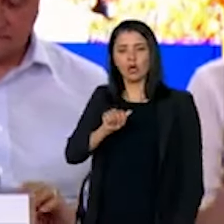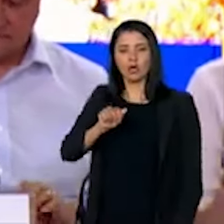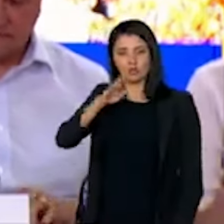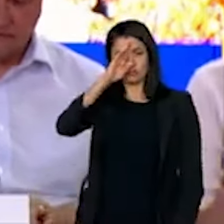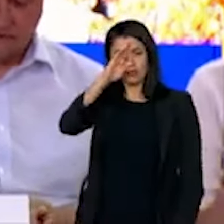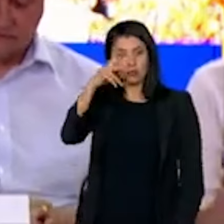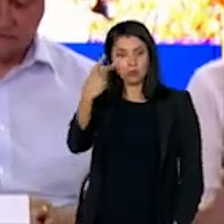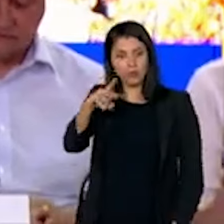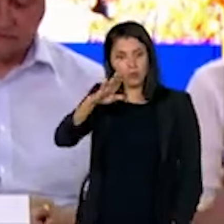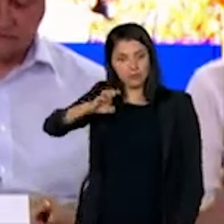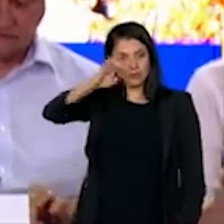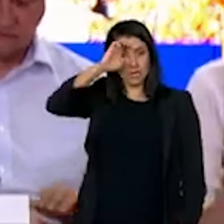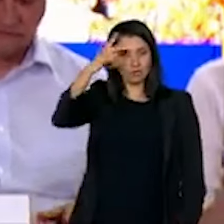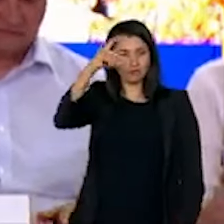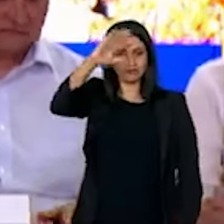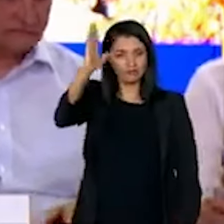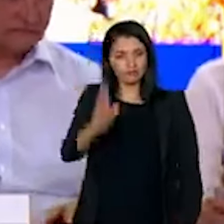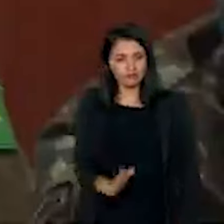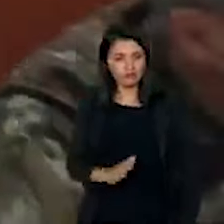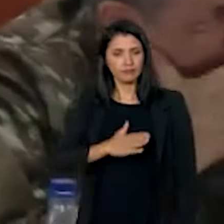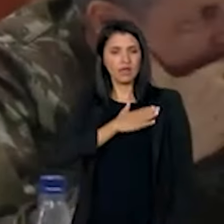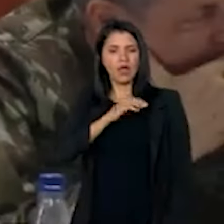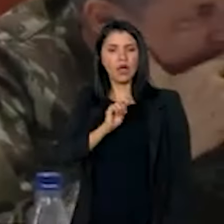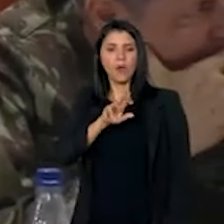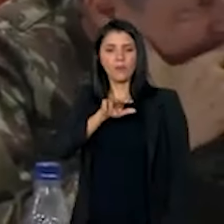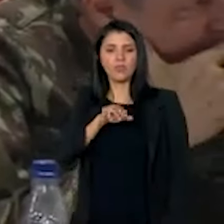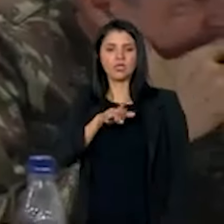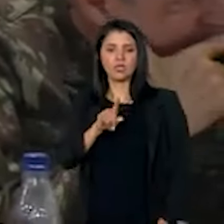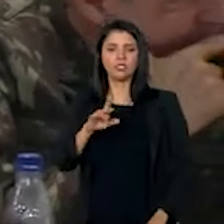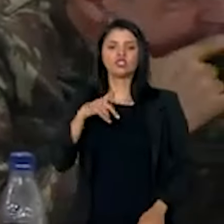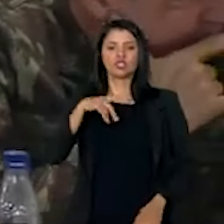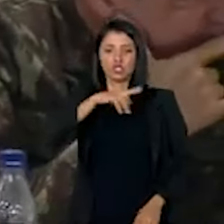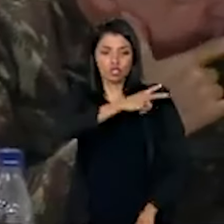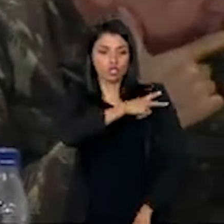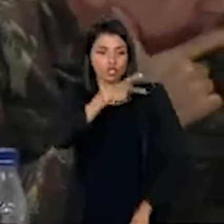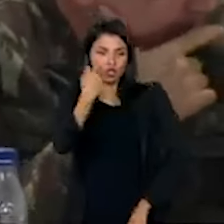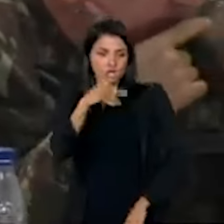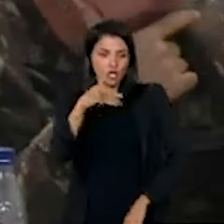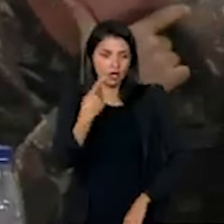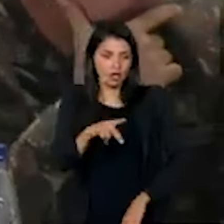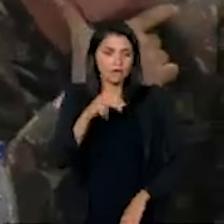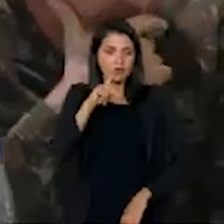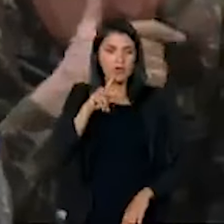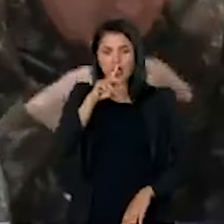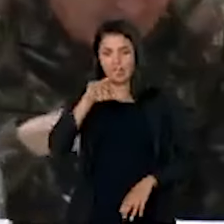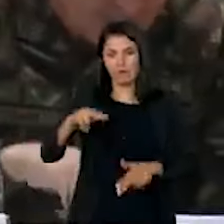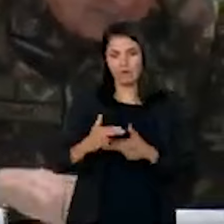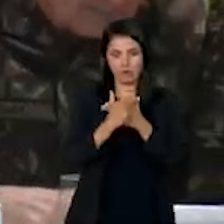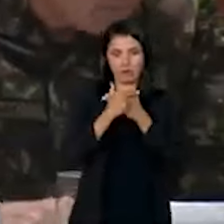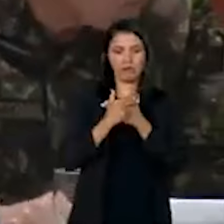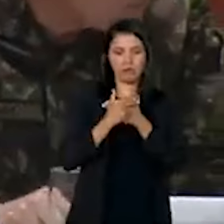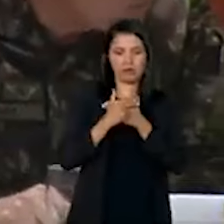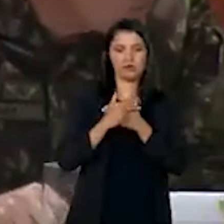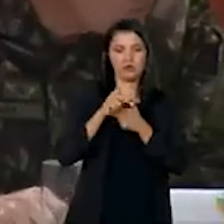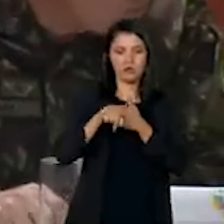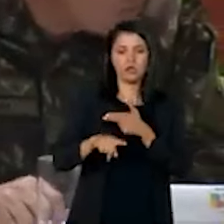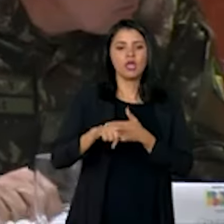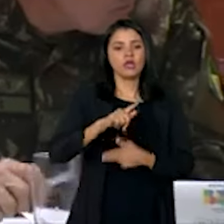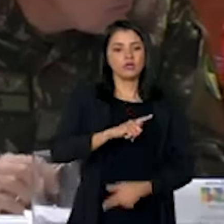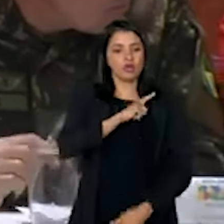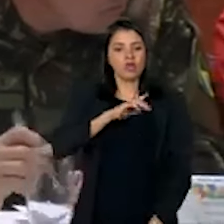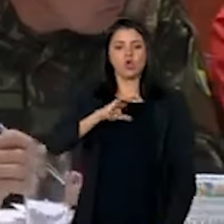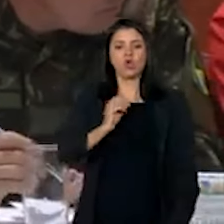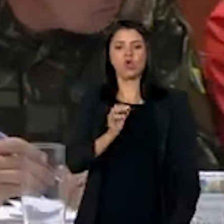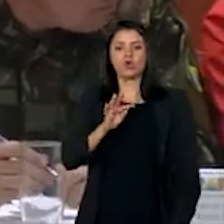Exército Brasileiro, o almirante Aguiar Freire, chefe do Estado-Maior Conjunto das Forças Armadas, e o general